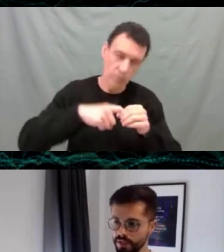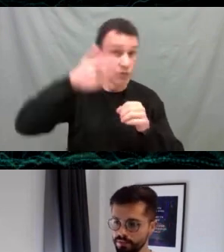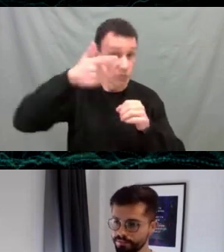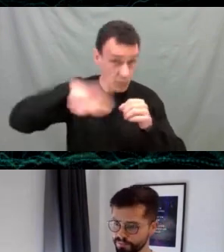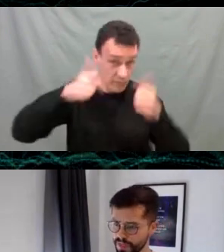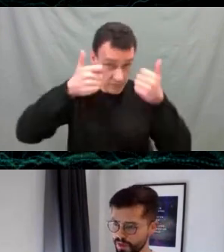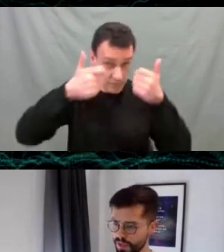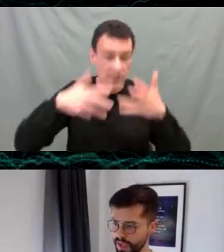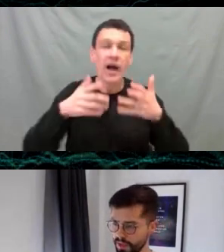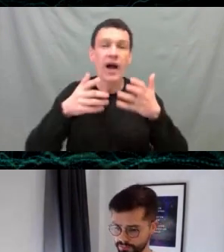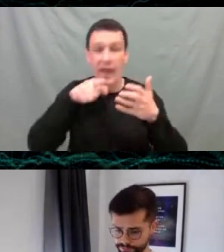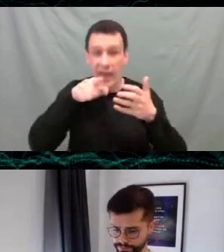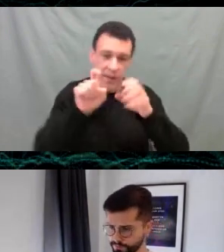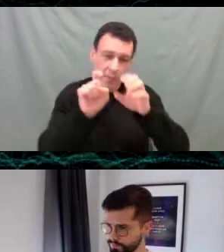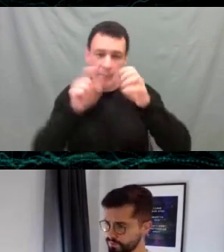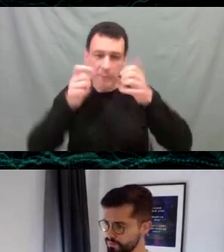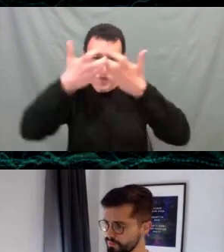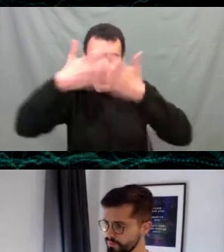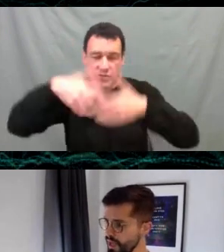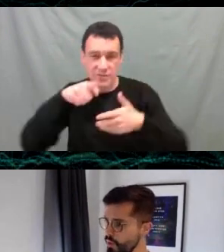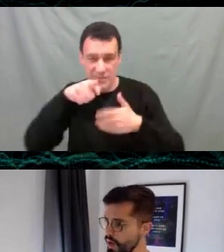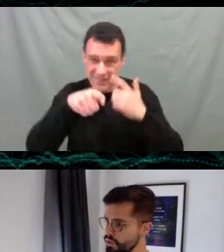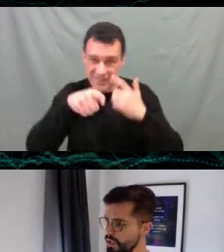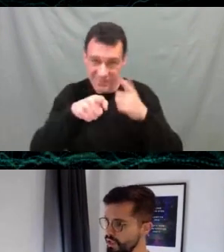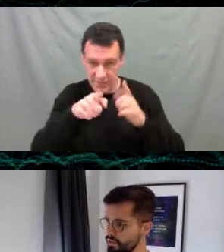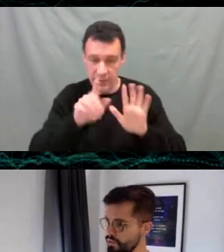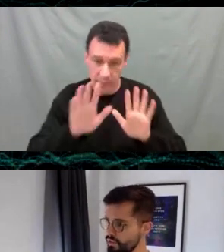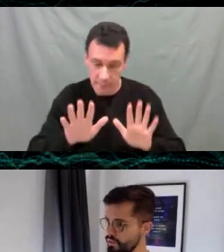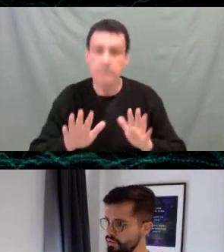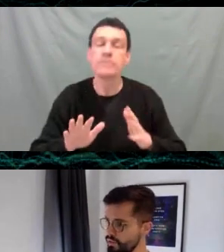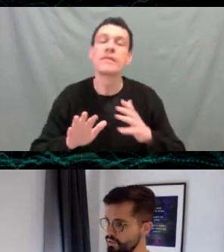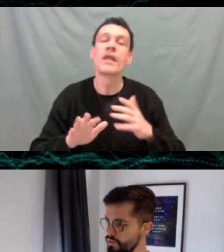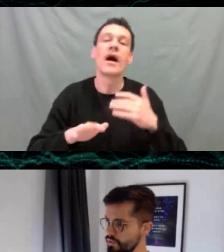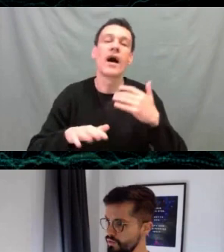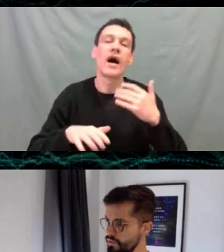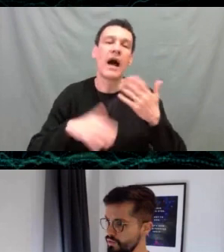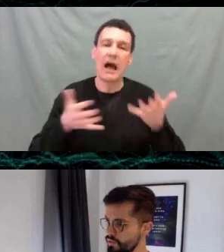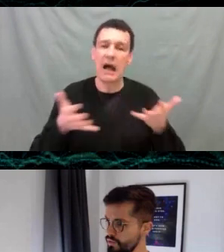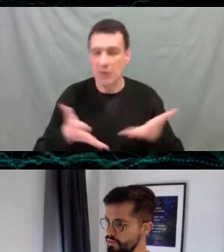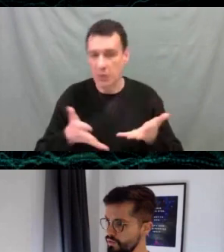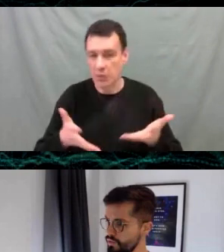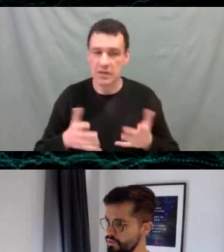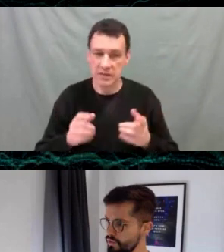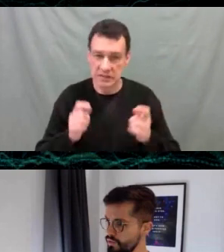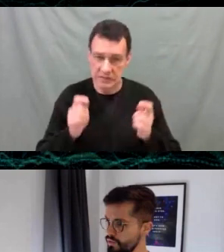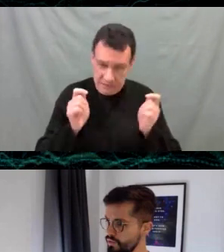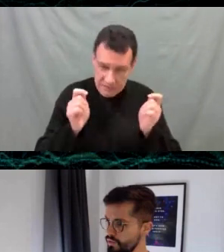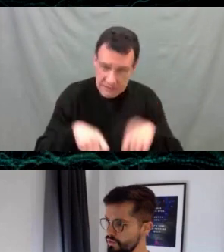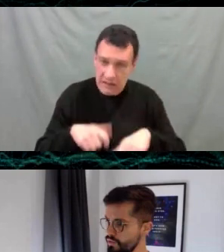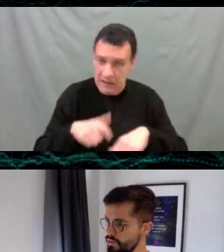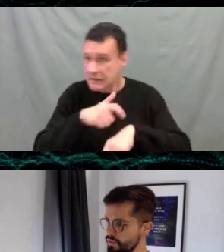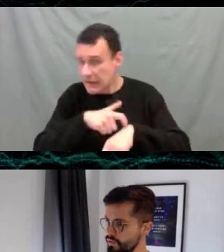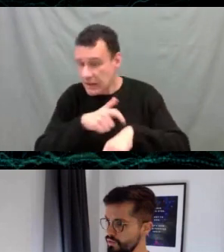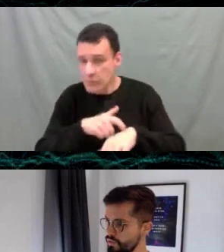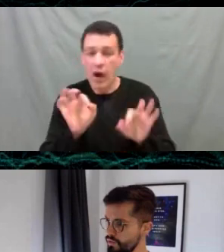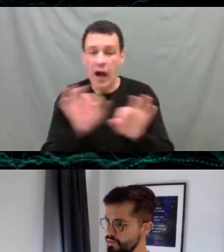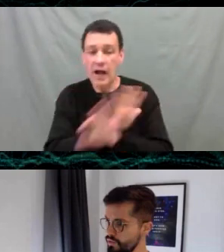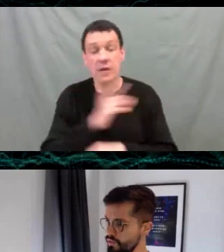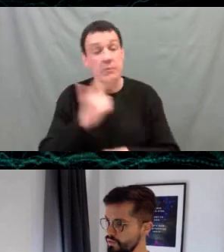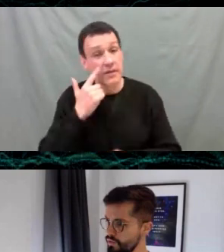aqui para fazer execução né E aí eu acho que a gente vai terminar isso aqui e vai conseguir acabar tem tempo